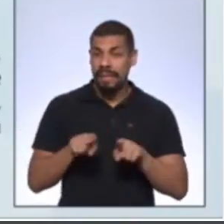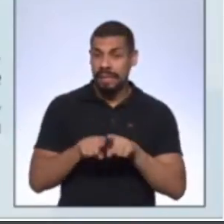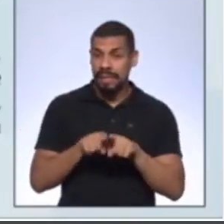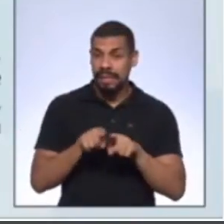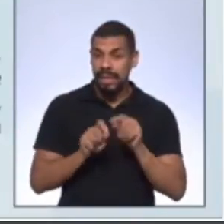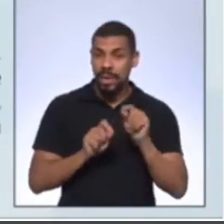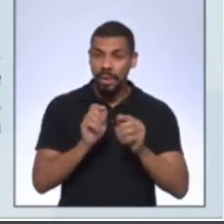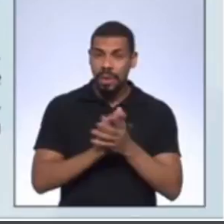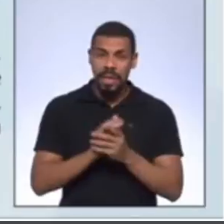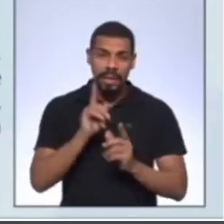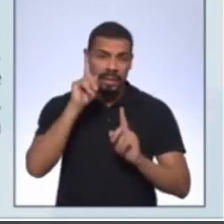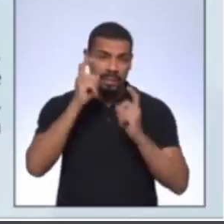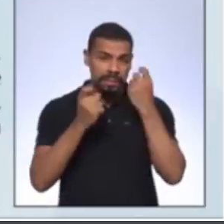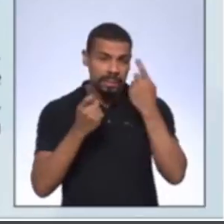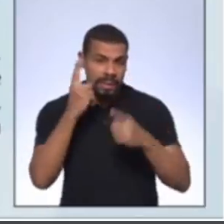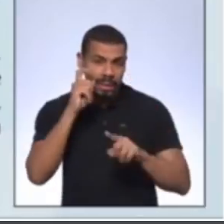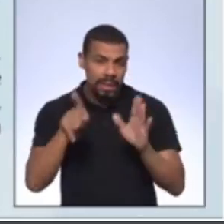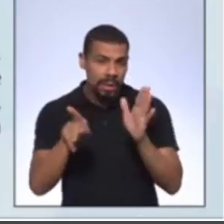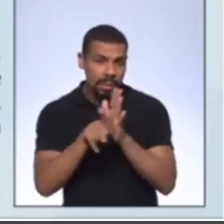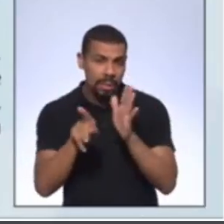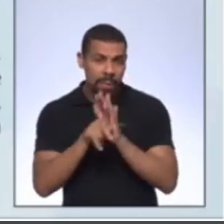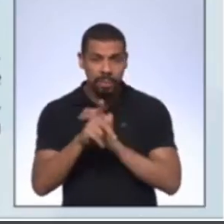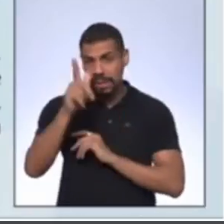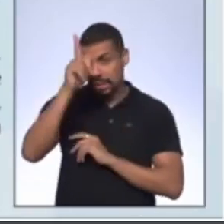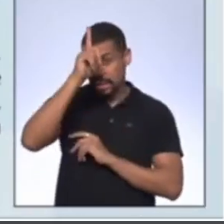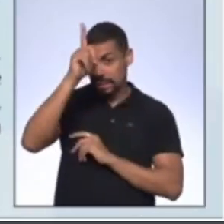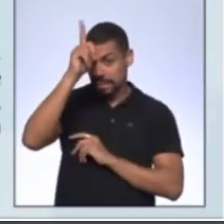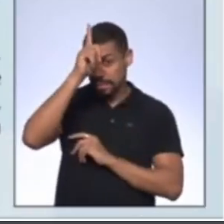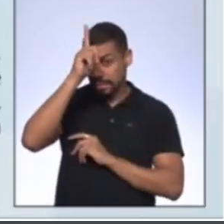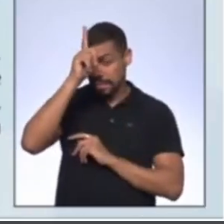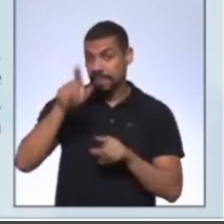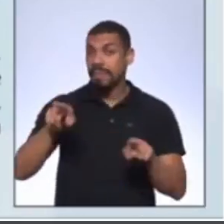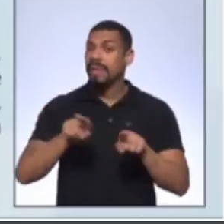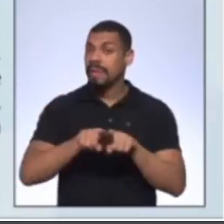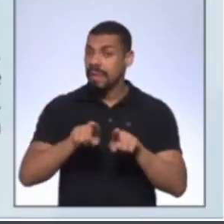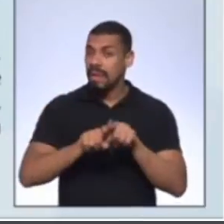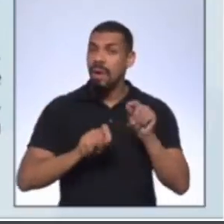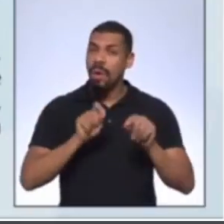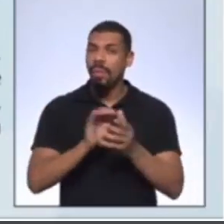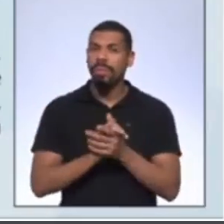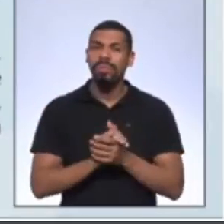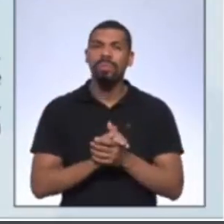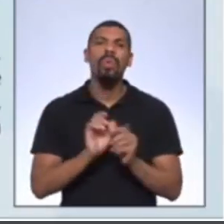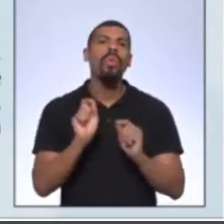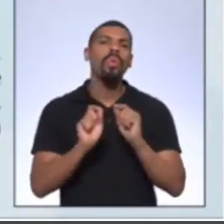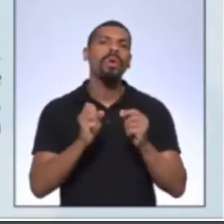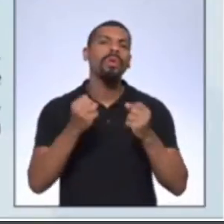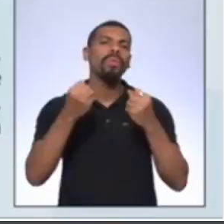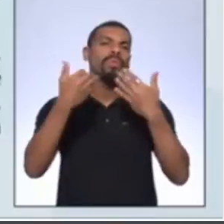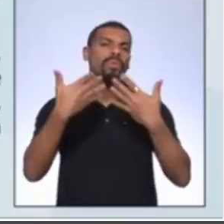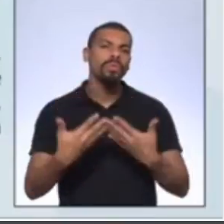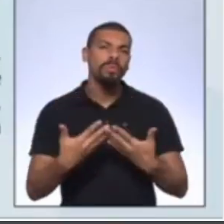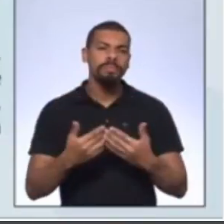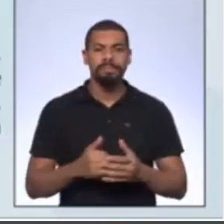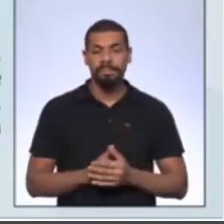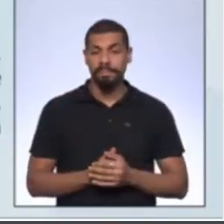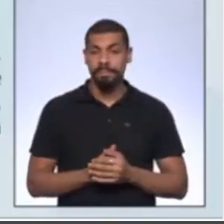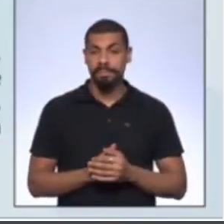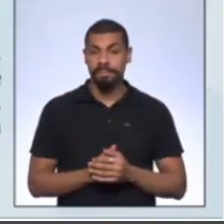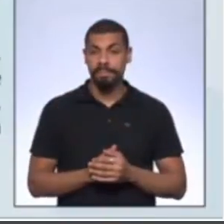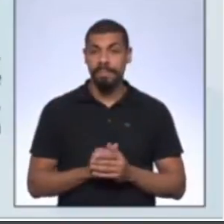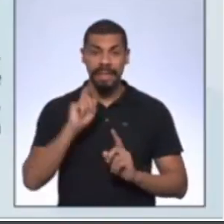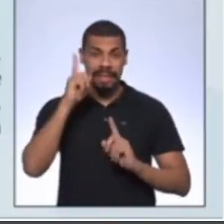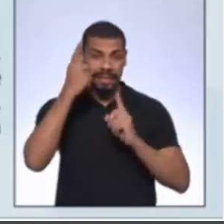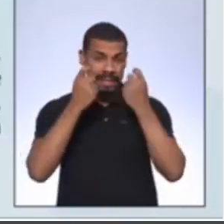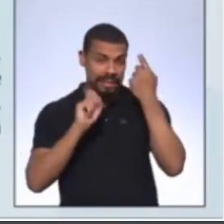também conhecido como expressionismo alemão apresenta como características principais a subjetividade determinada por meio de